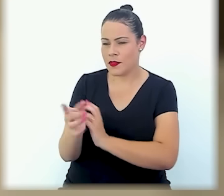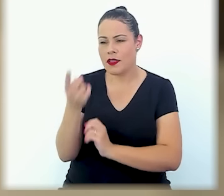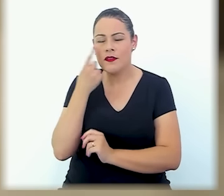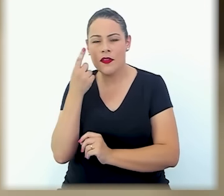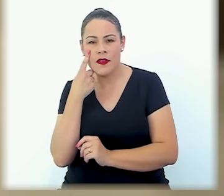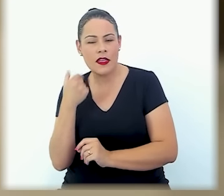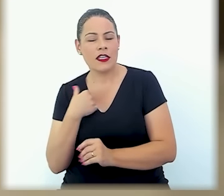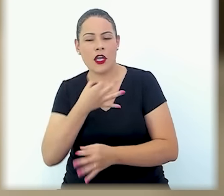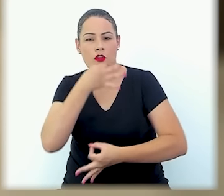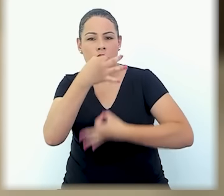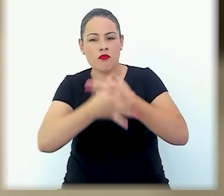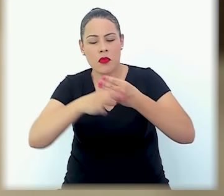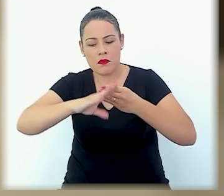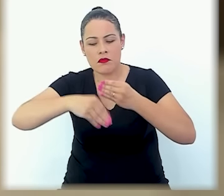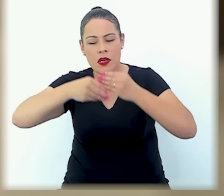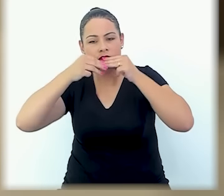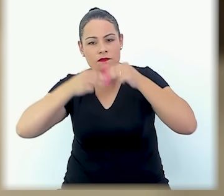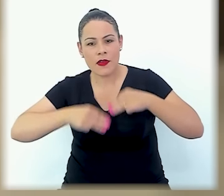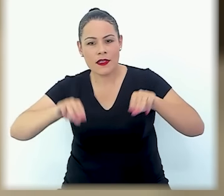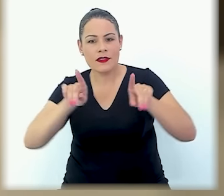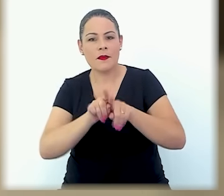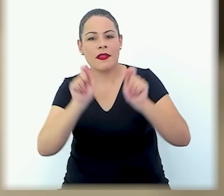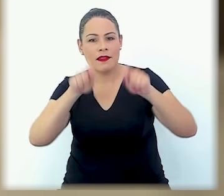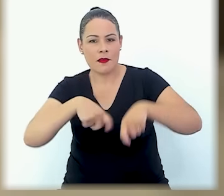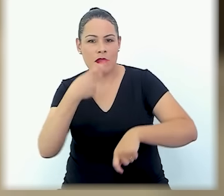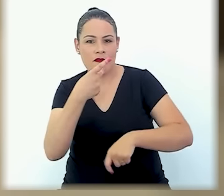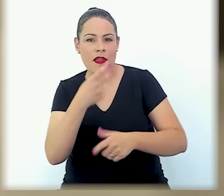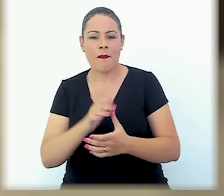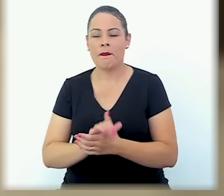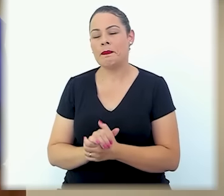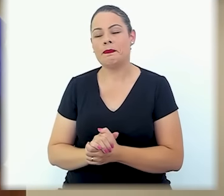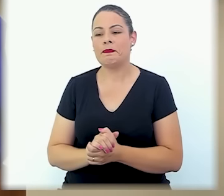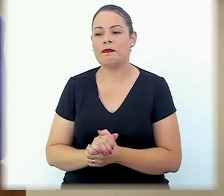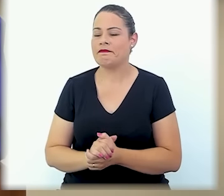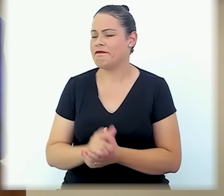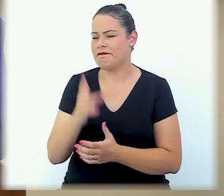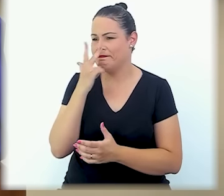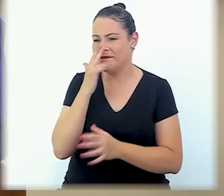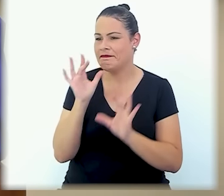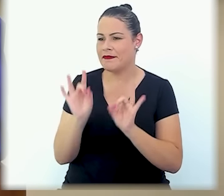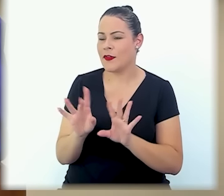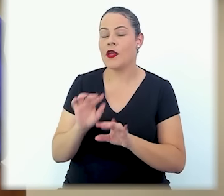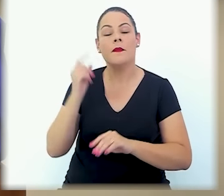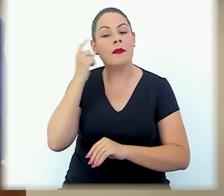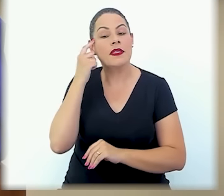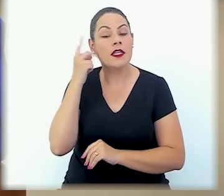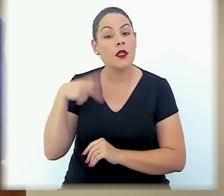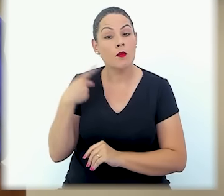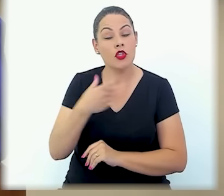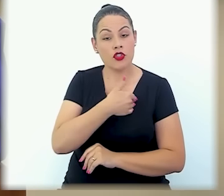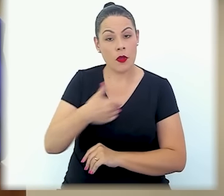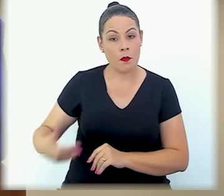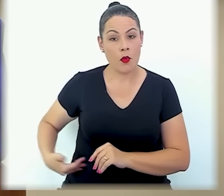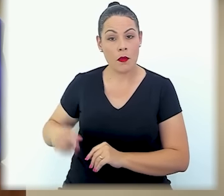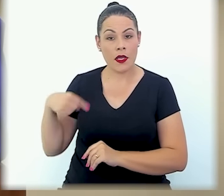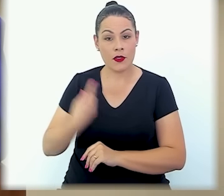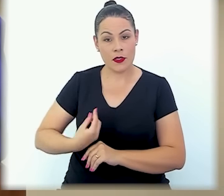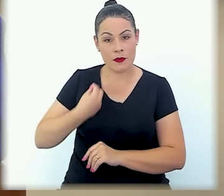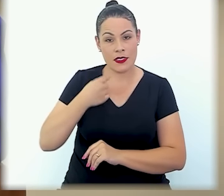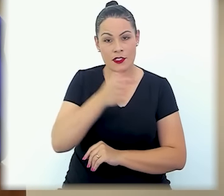saber Boa. Se você tem um ponto que queria adicionar, que eu posso não ter tocado, fica à vontade. Eu acho que é isso, né? Acho que as políticas públicas, nós estamos numa